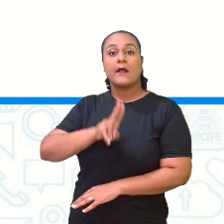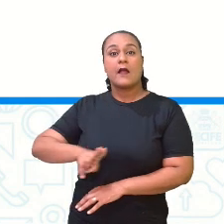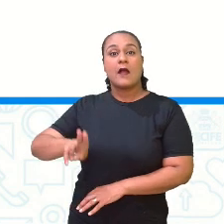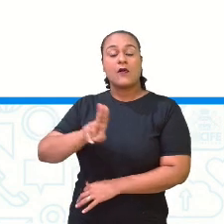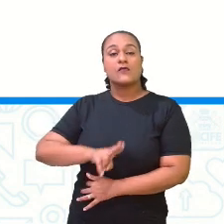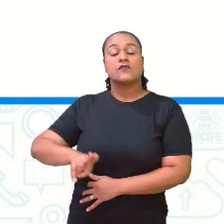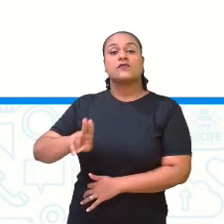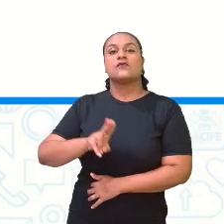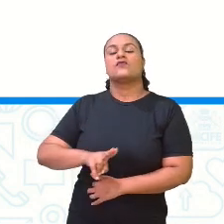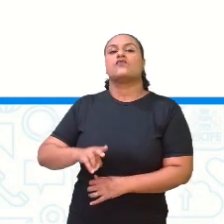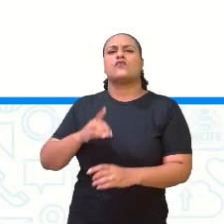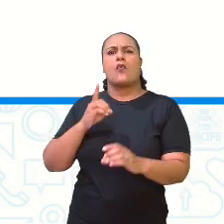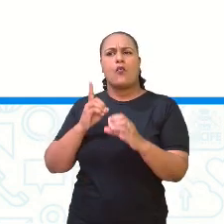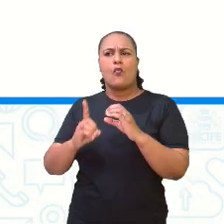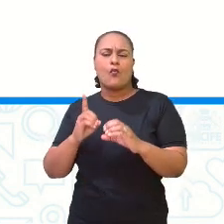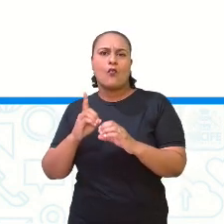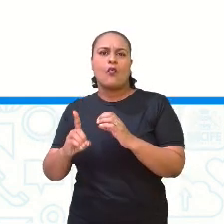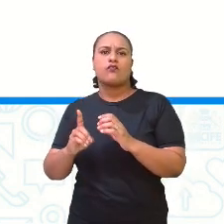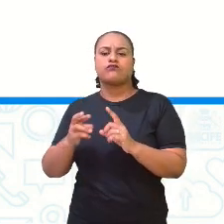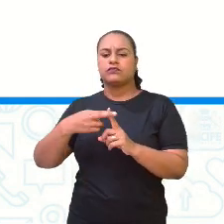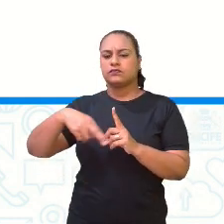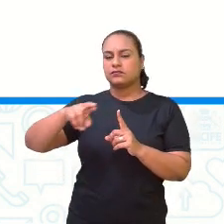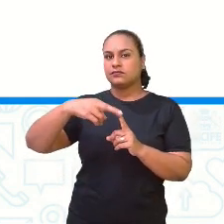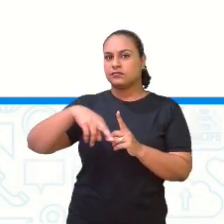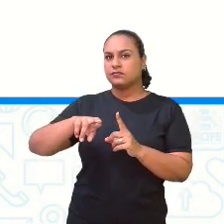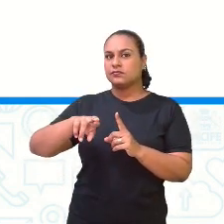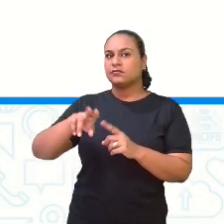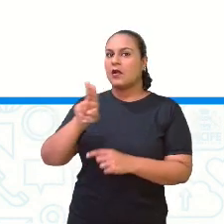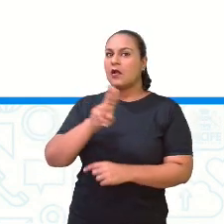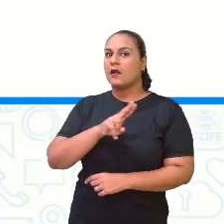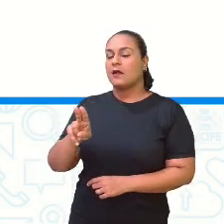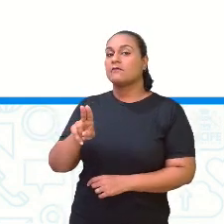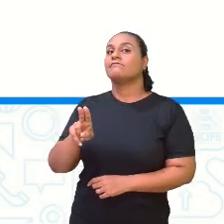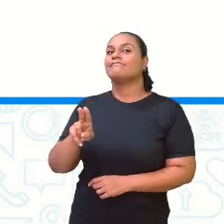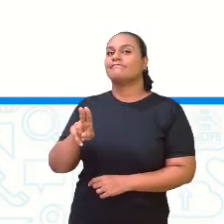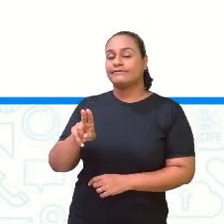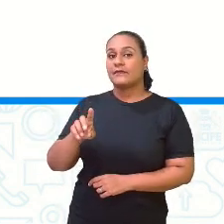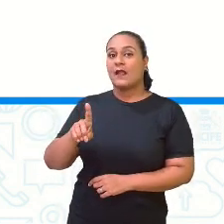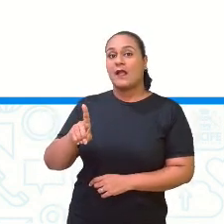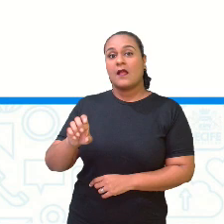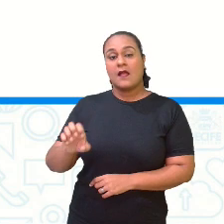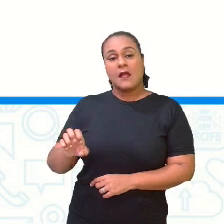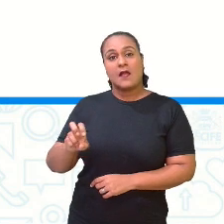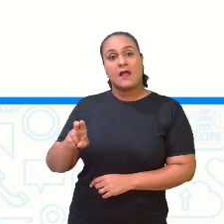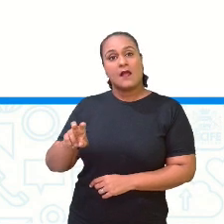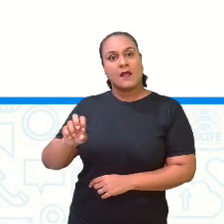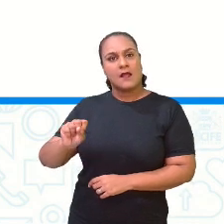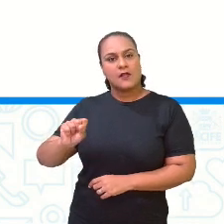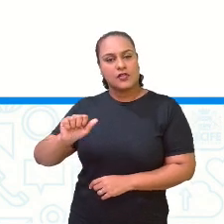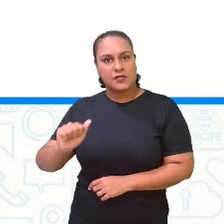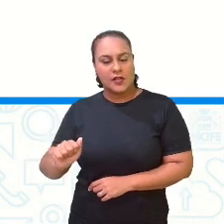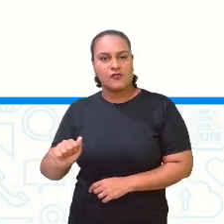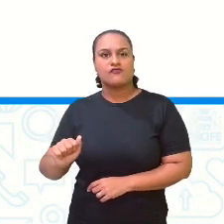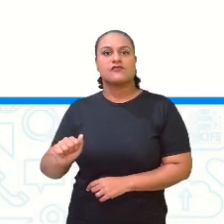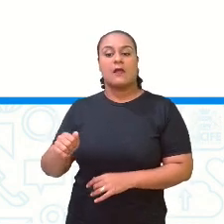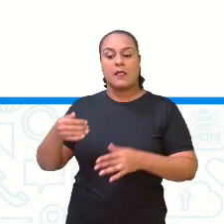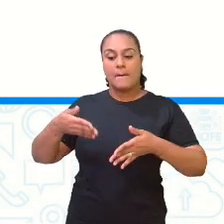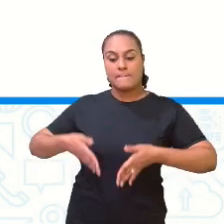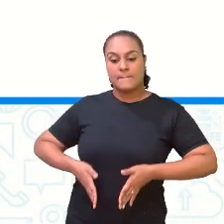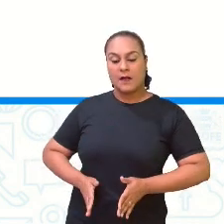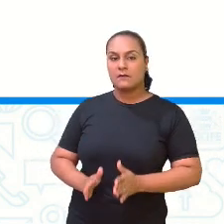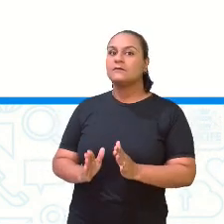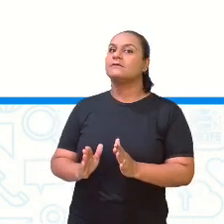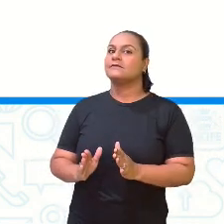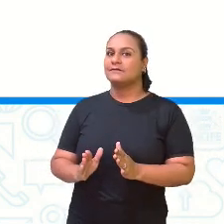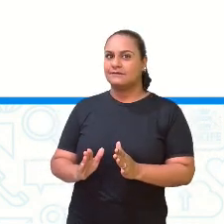cultos religiosos. Também ela era chamada de deusa da fertilidade. Em alguns lugares apenas chamada pelo